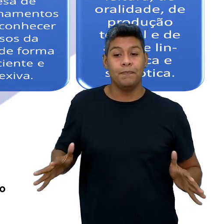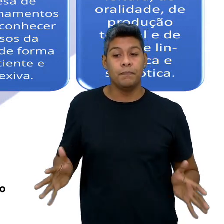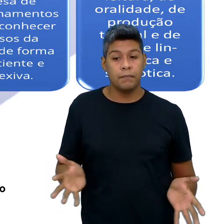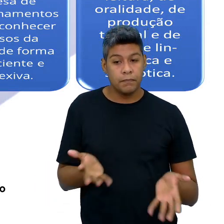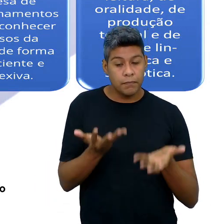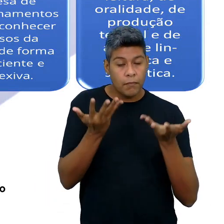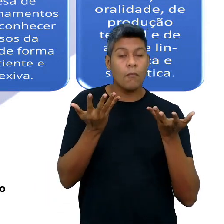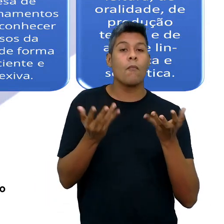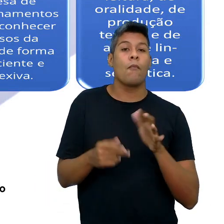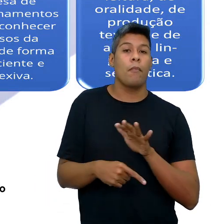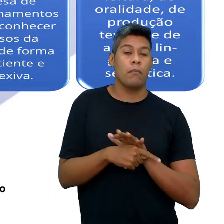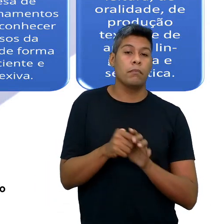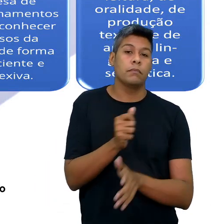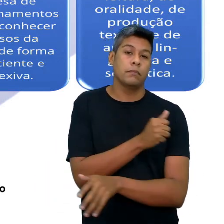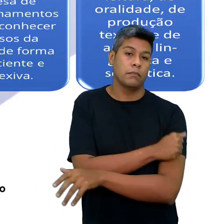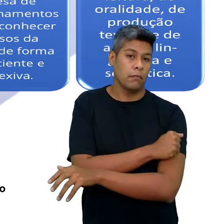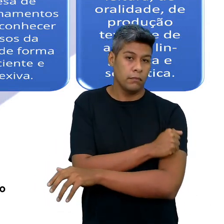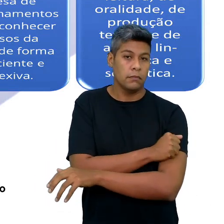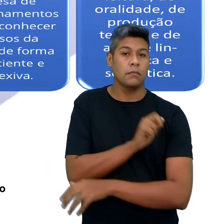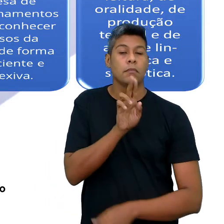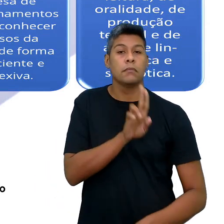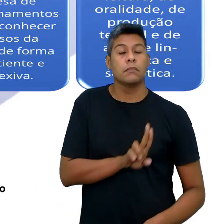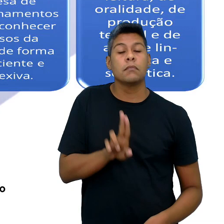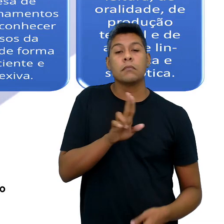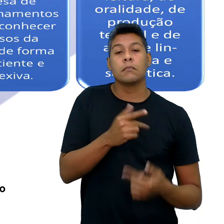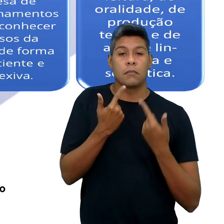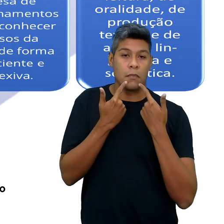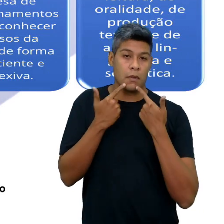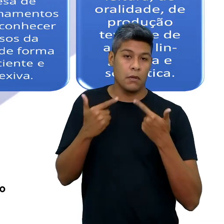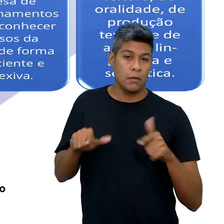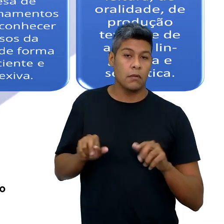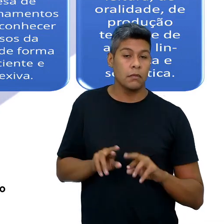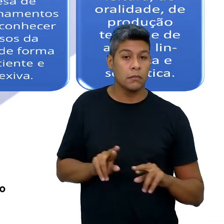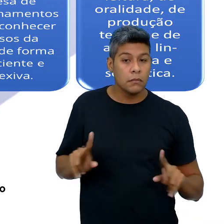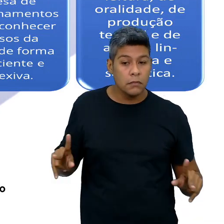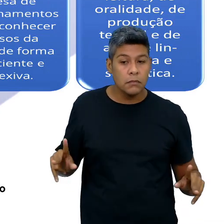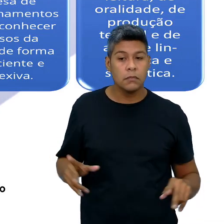proporcionar aos nossos estudantes usar a língua de diferentes